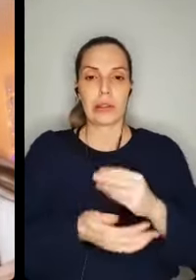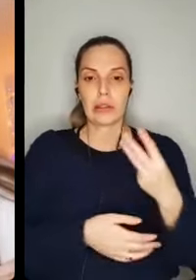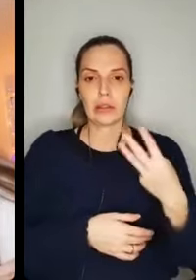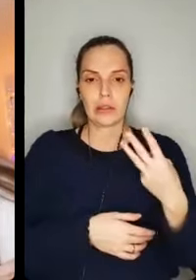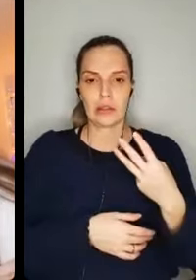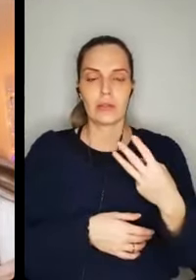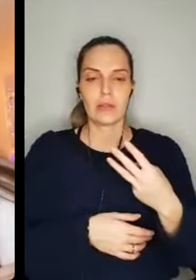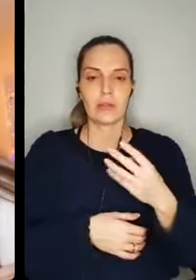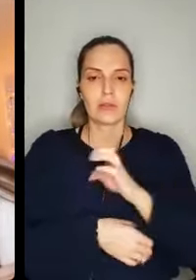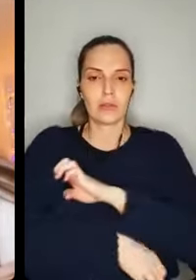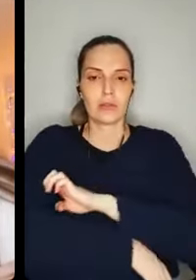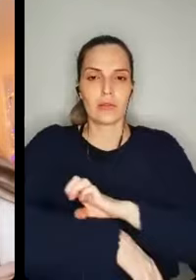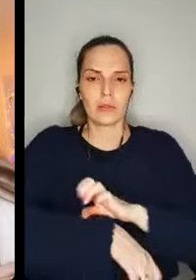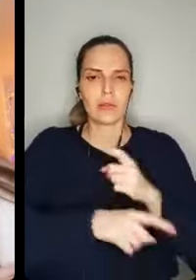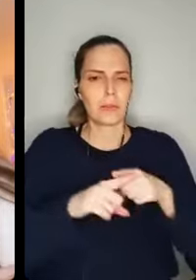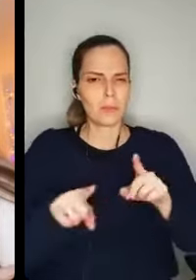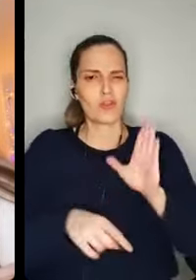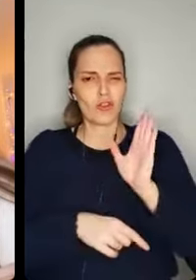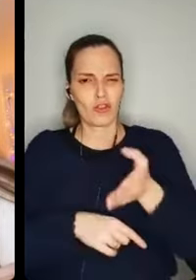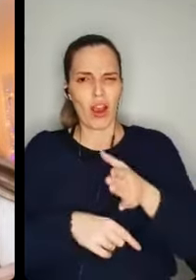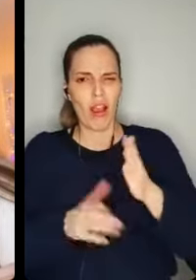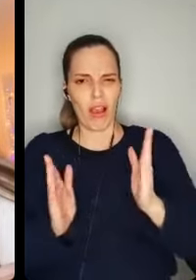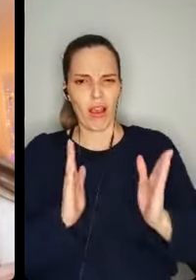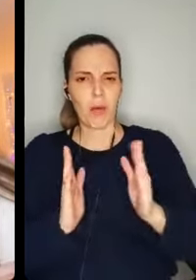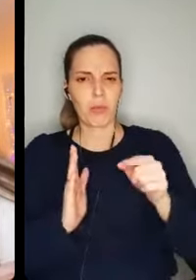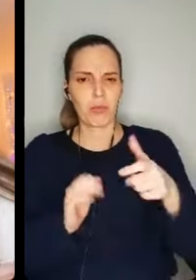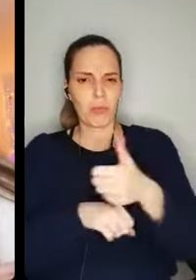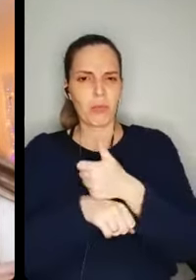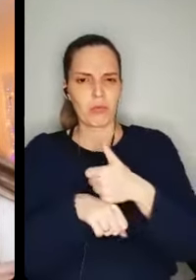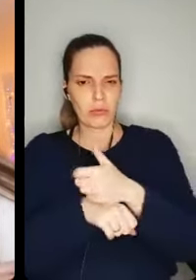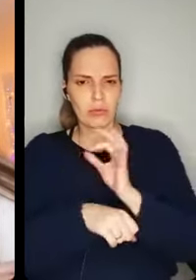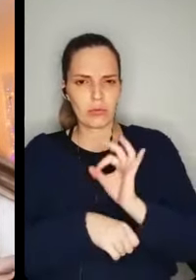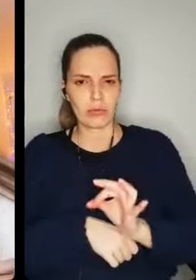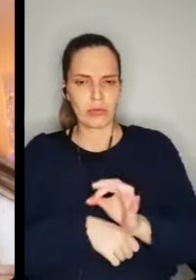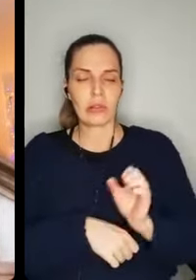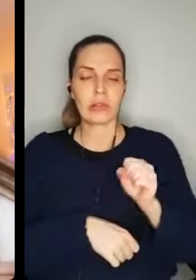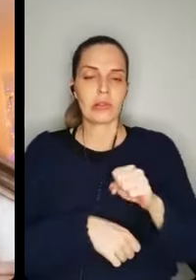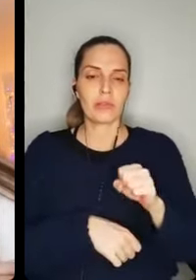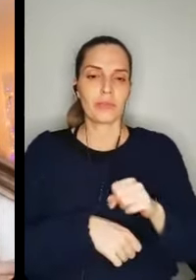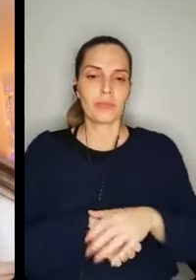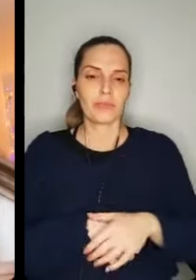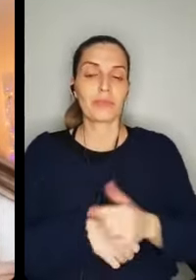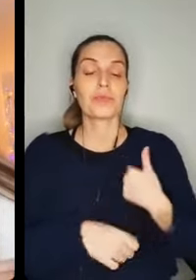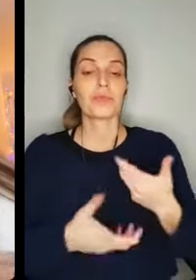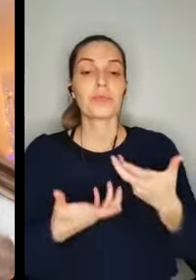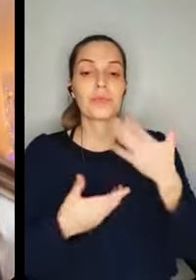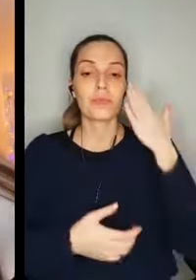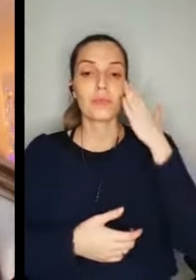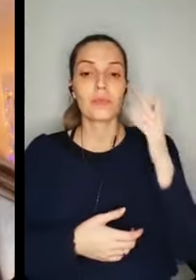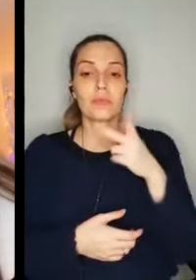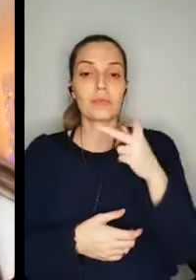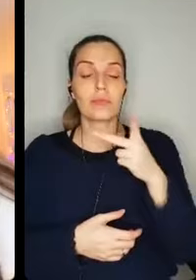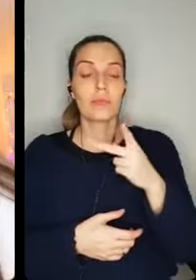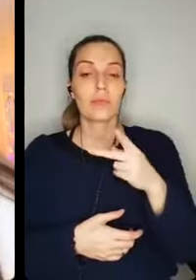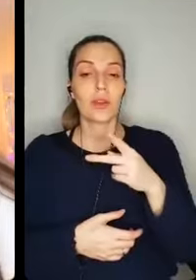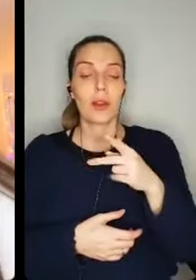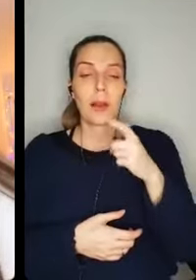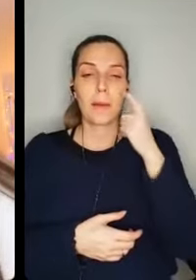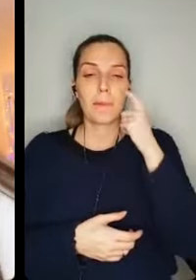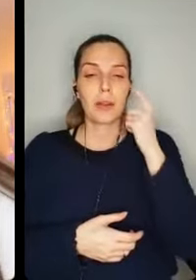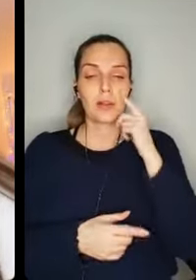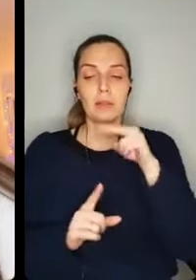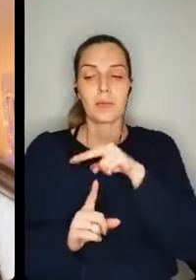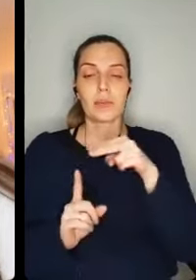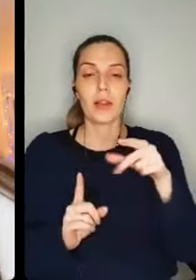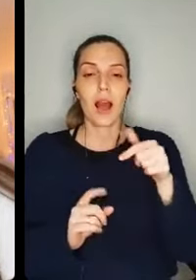né? Já. Mas enfim, acho que o que eu queria saber de vocês é o que vocês acham, assim, da perspectiva de um aluno da UXPA, como